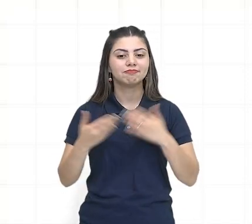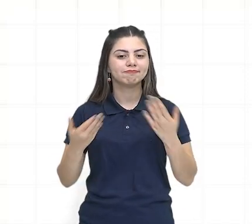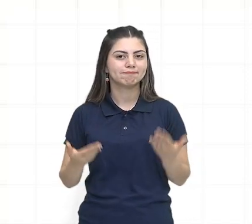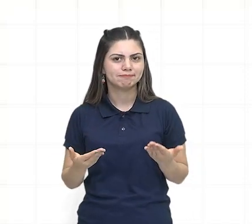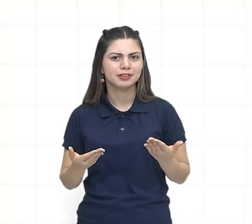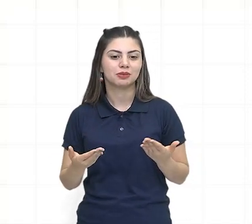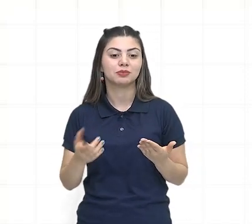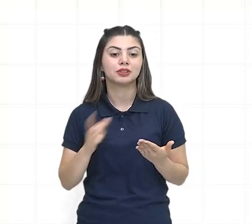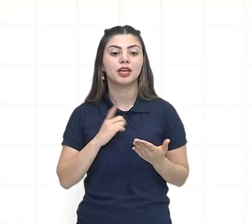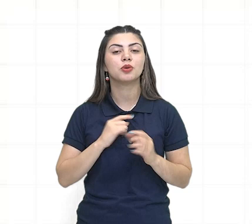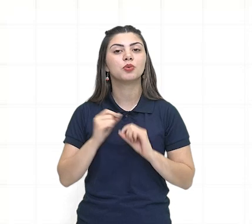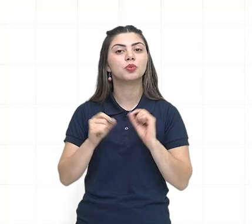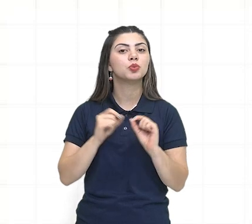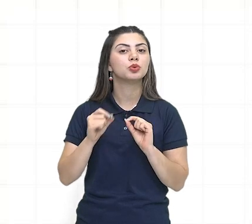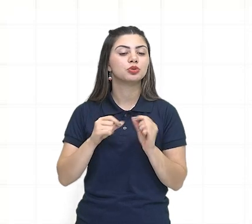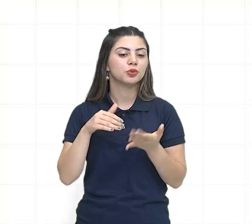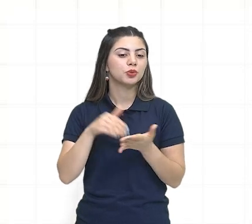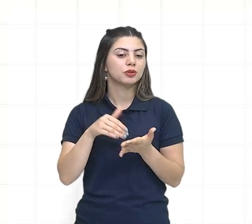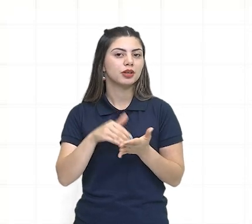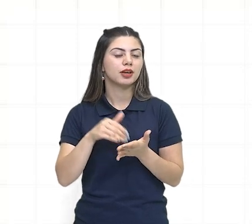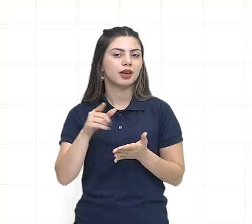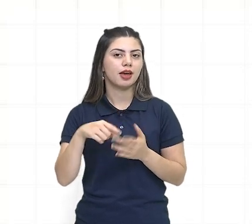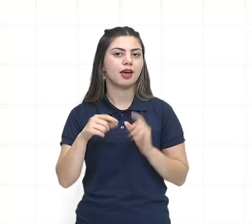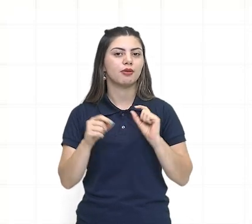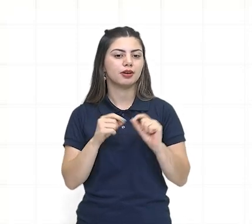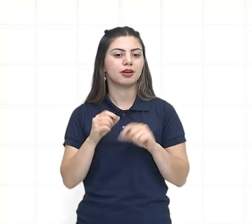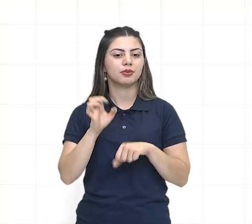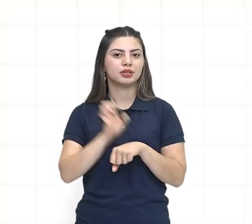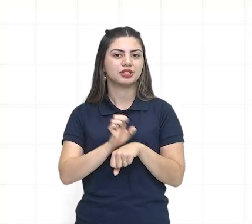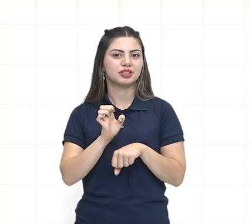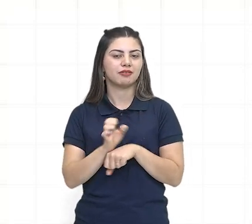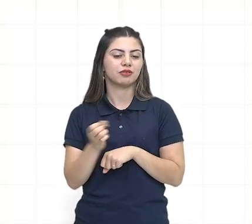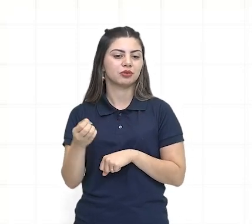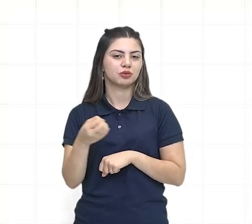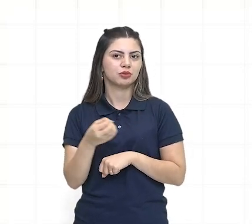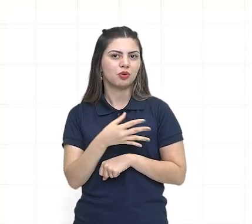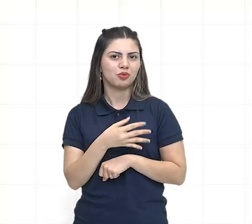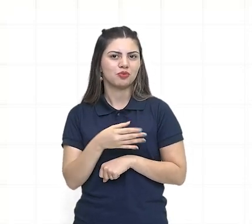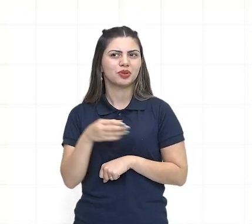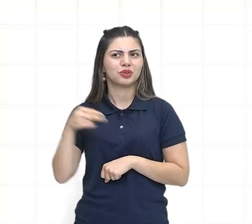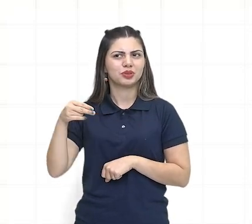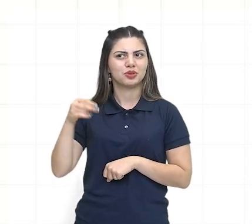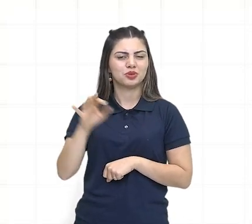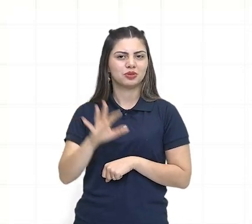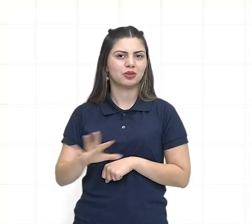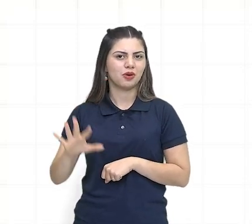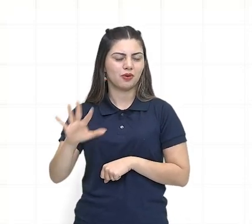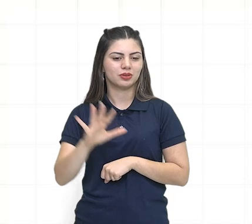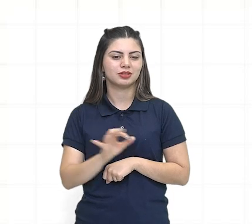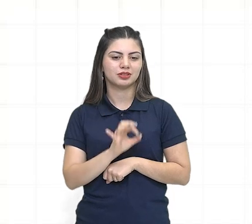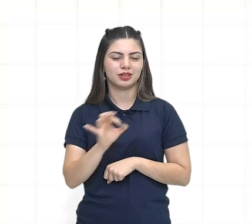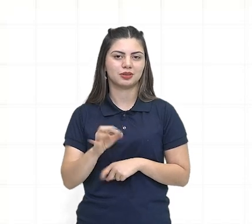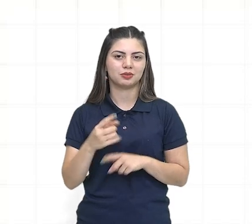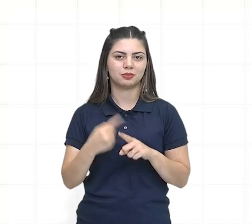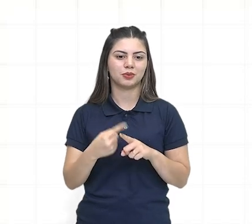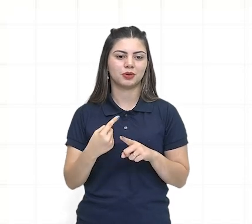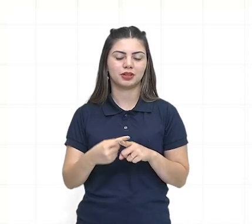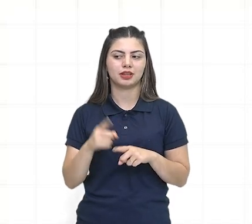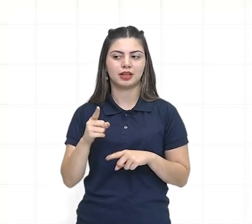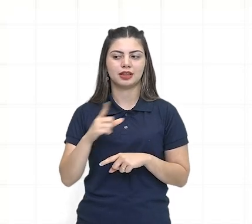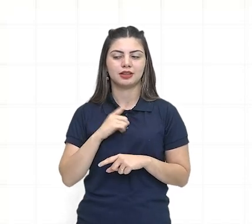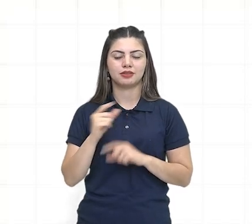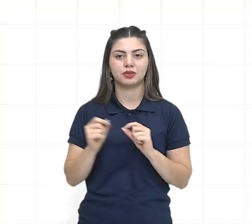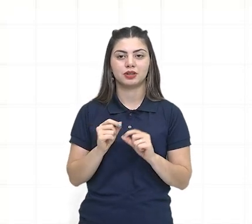E, por fim, o estado mais novo da região norte, né, após desmembrarmos